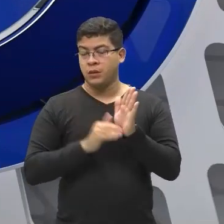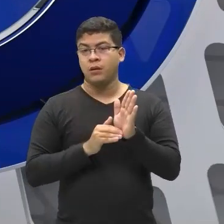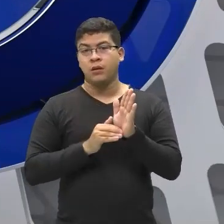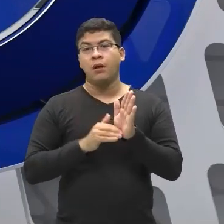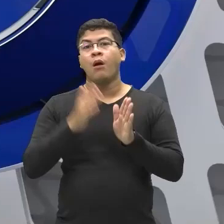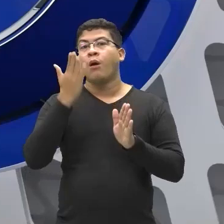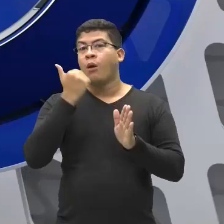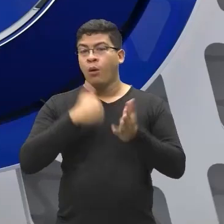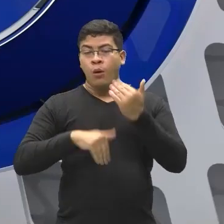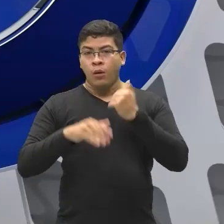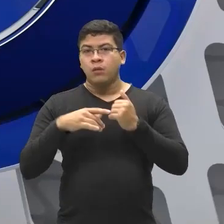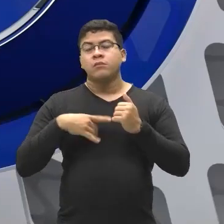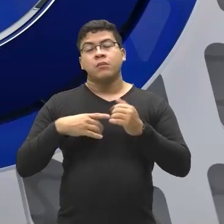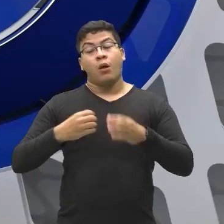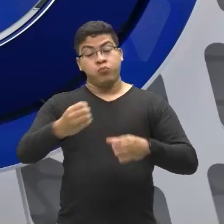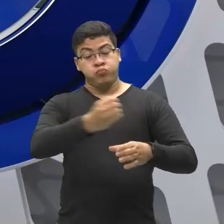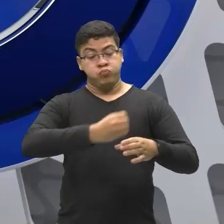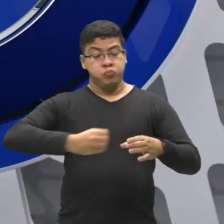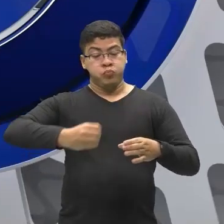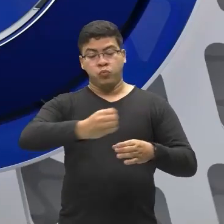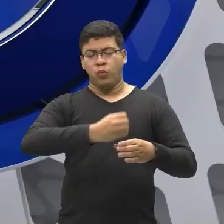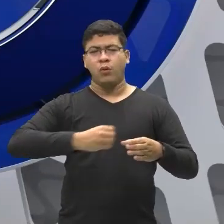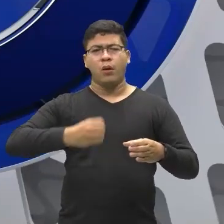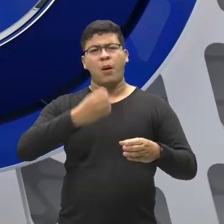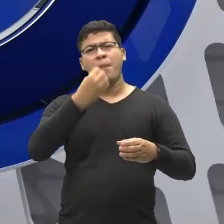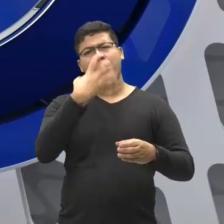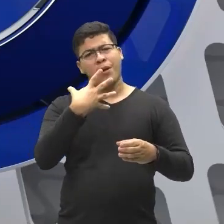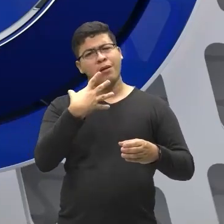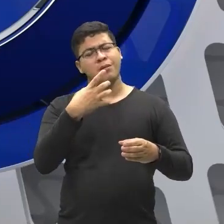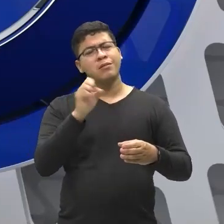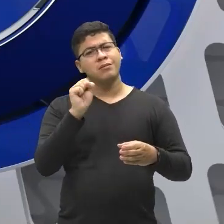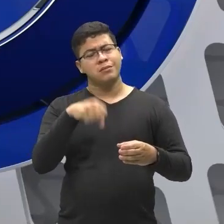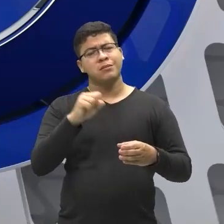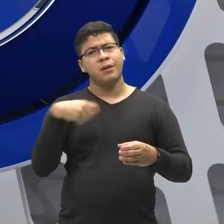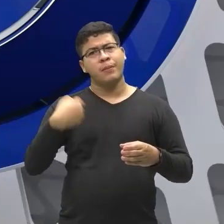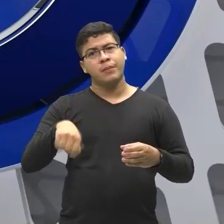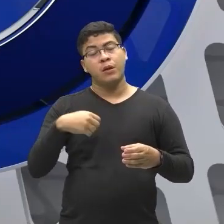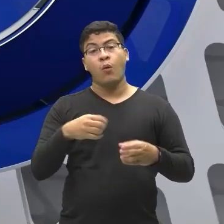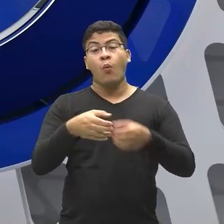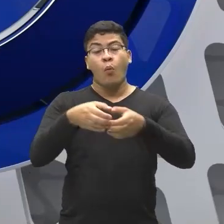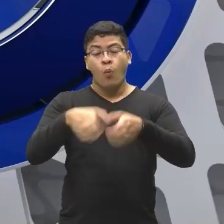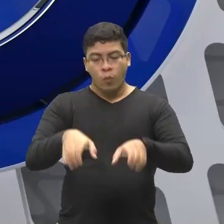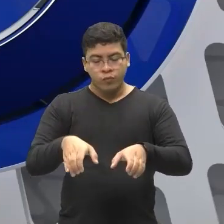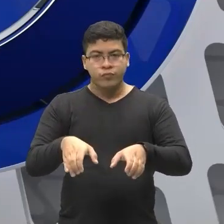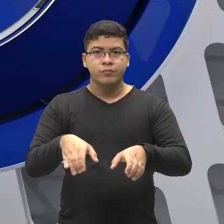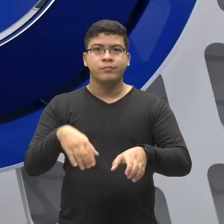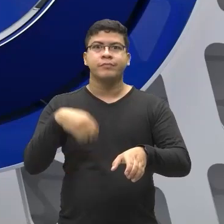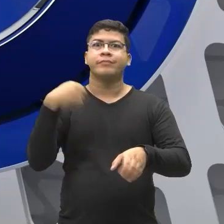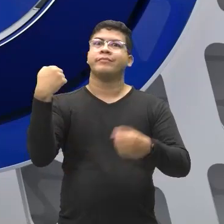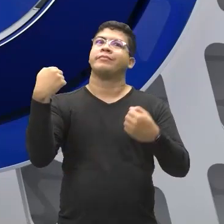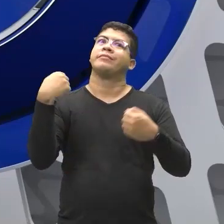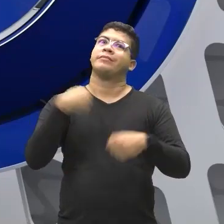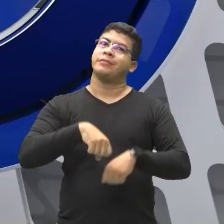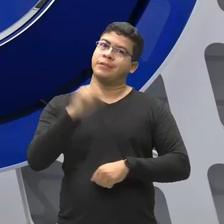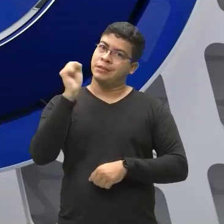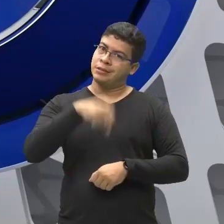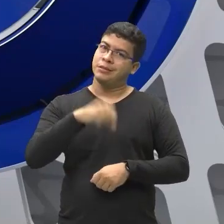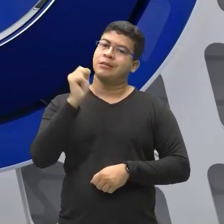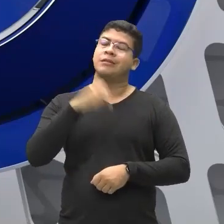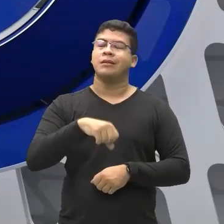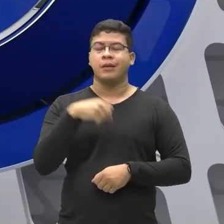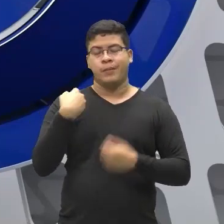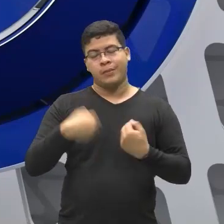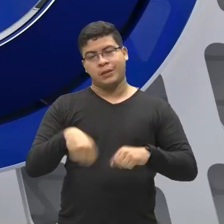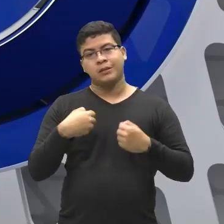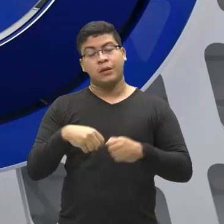é cozinhar bem os alimentos, né? Cozinhar bem a carne, o ovo também, tá? A gente até mostrou aí para vocês no caso